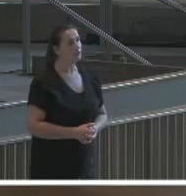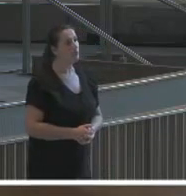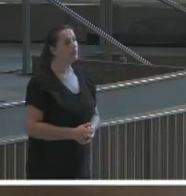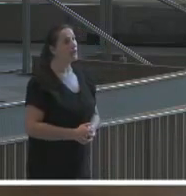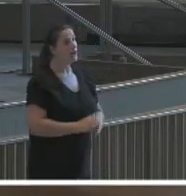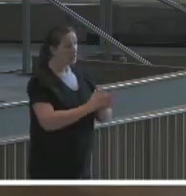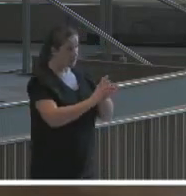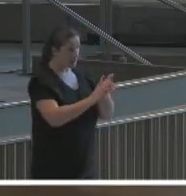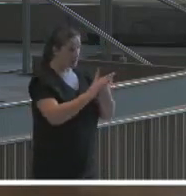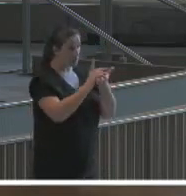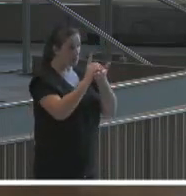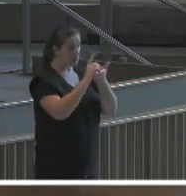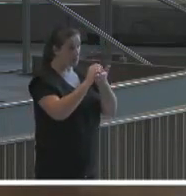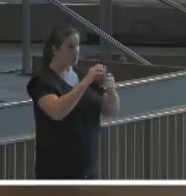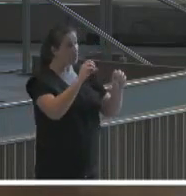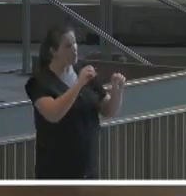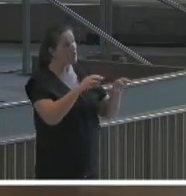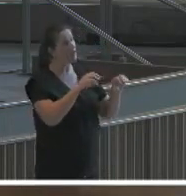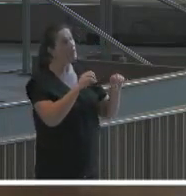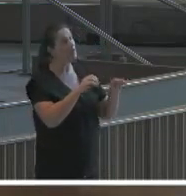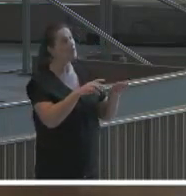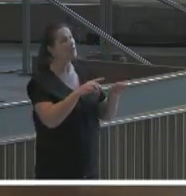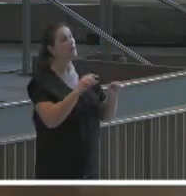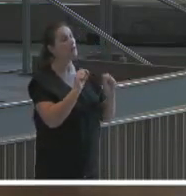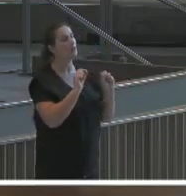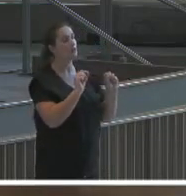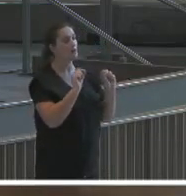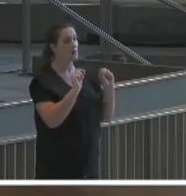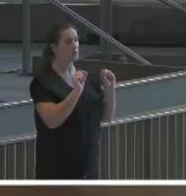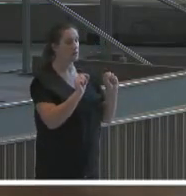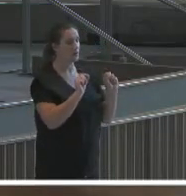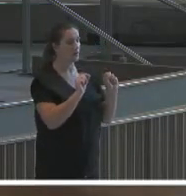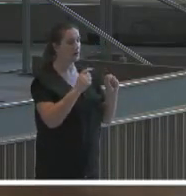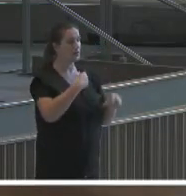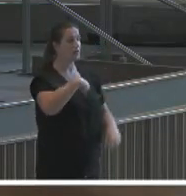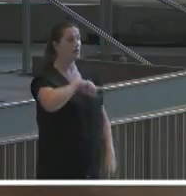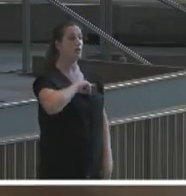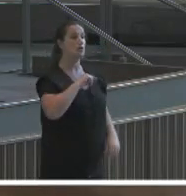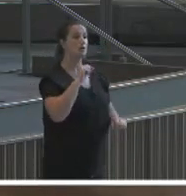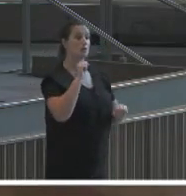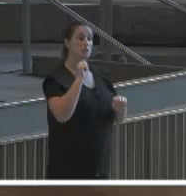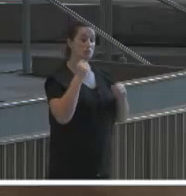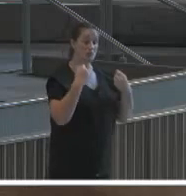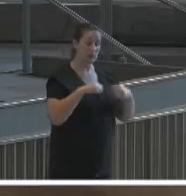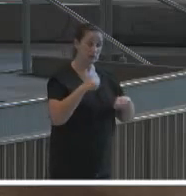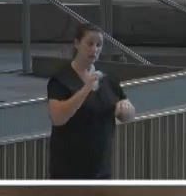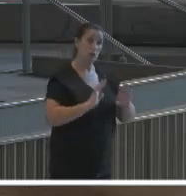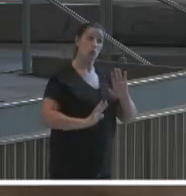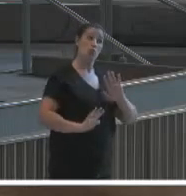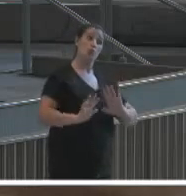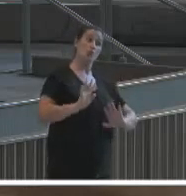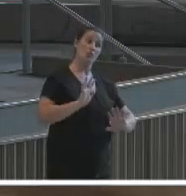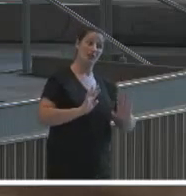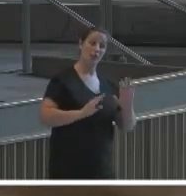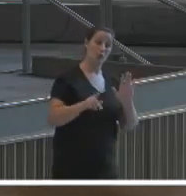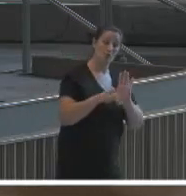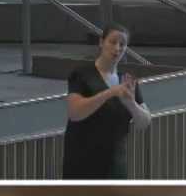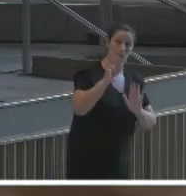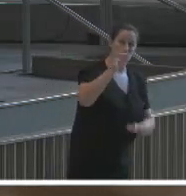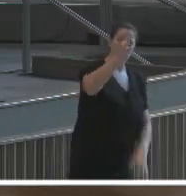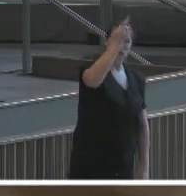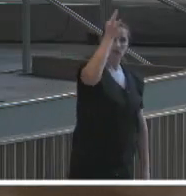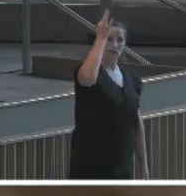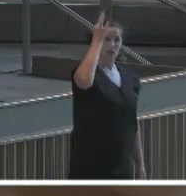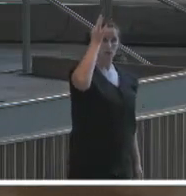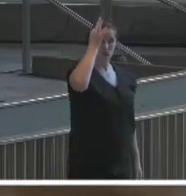a Bíblia vai ensinar para a gente que a gente tem que ter cuidados espirituais com a maneira